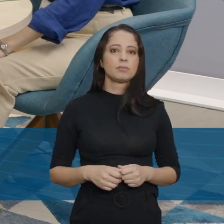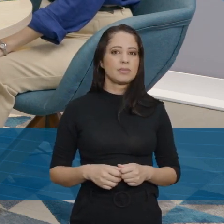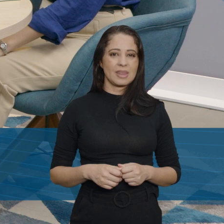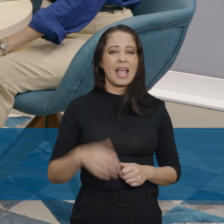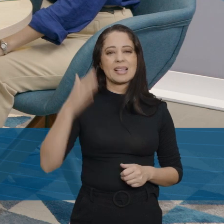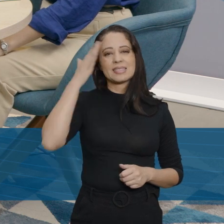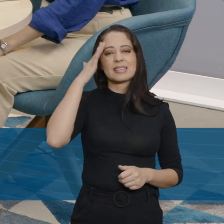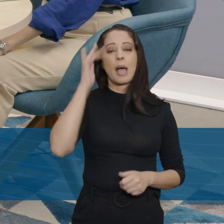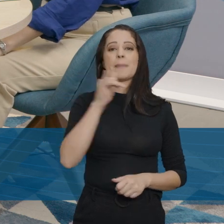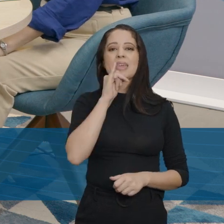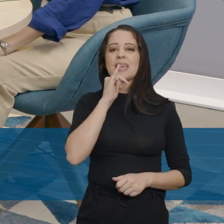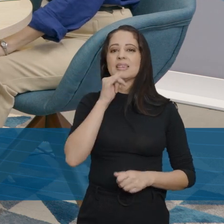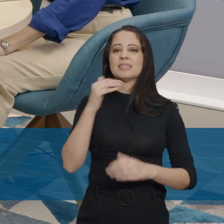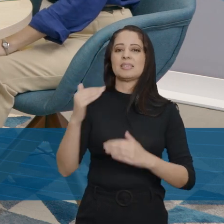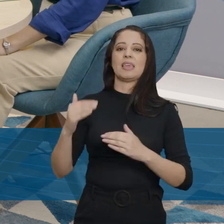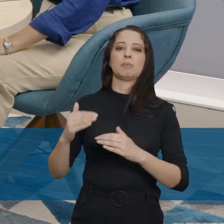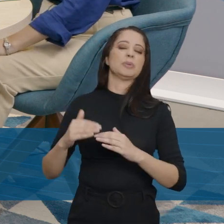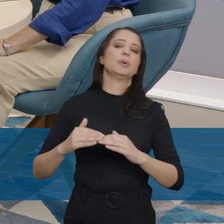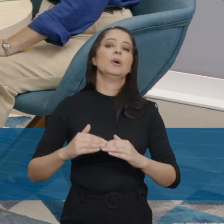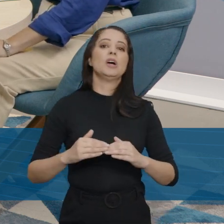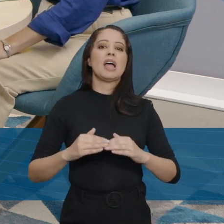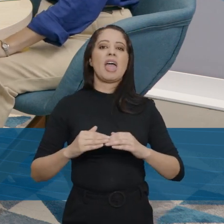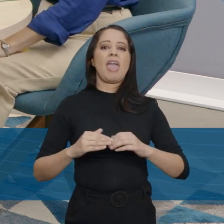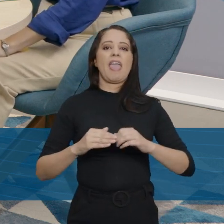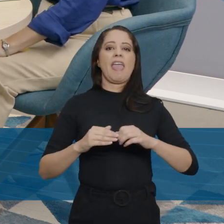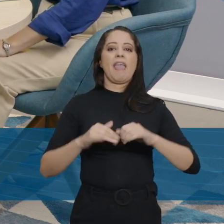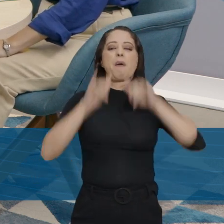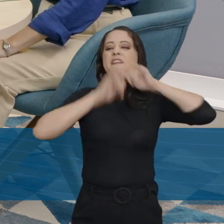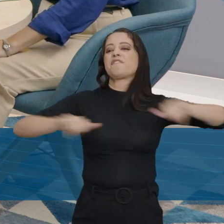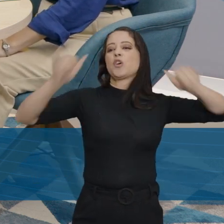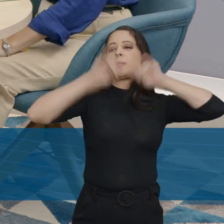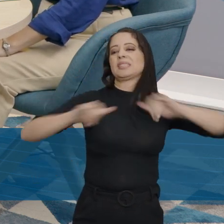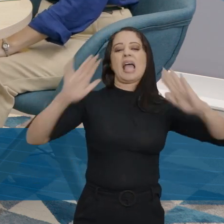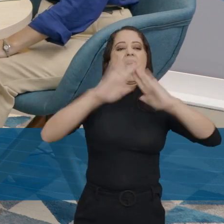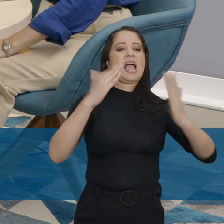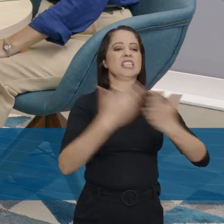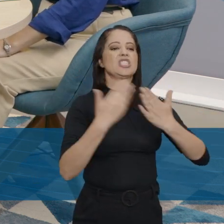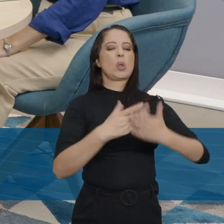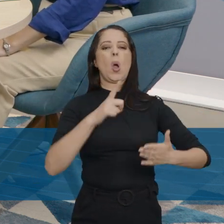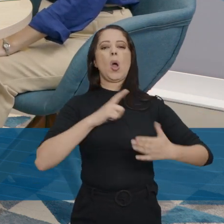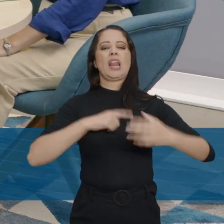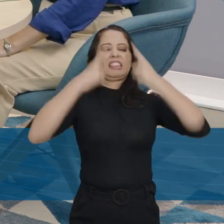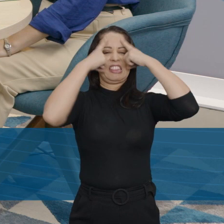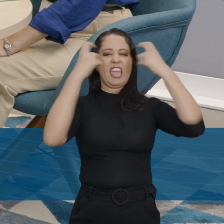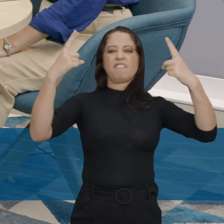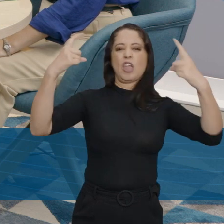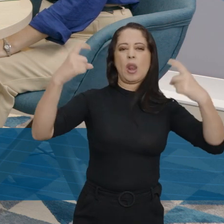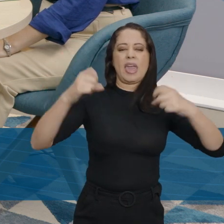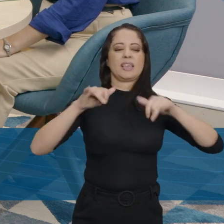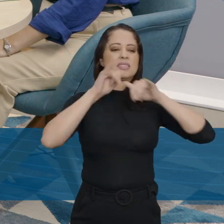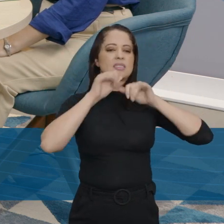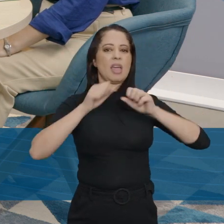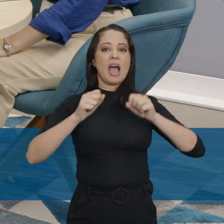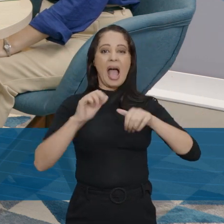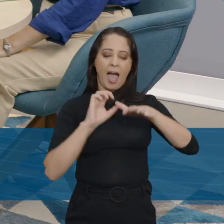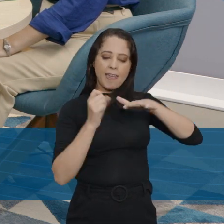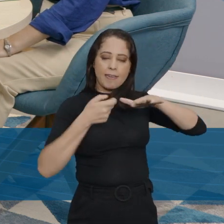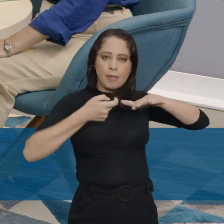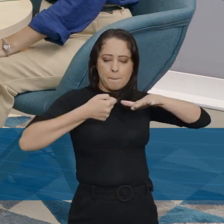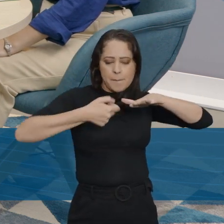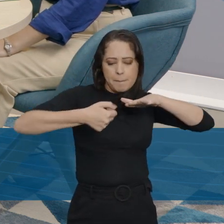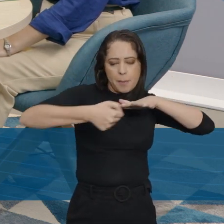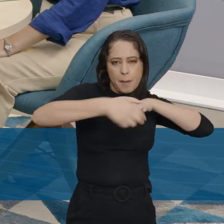não compartilhar também, né? Ameaças em escolas e tal. Chegue na polícia, no diretor